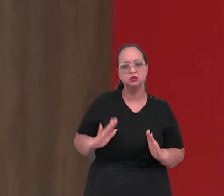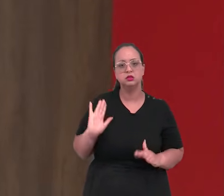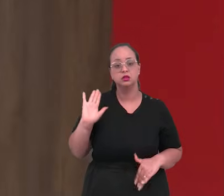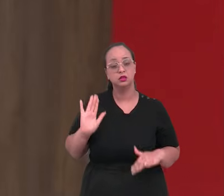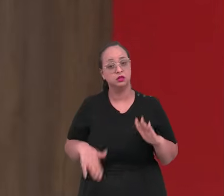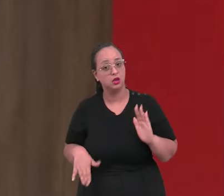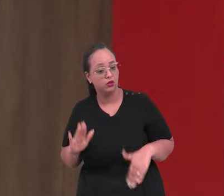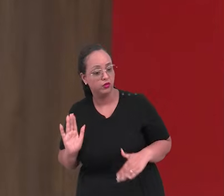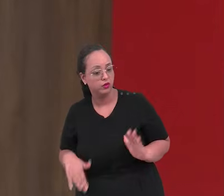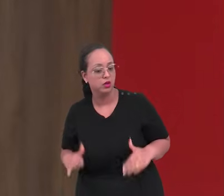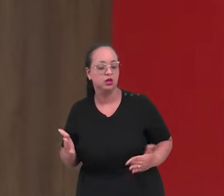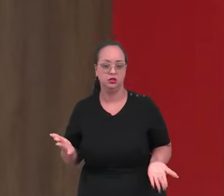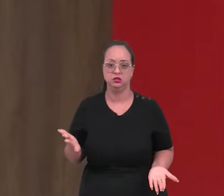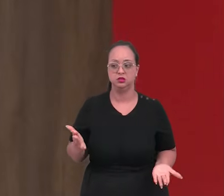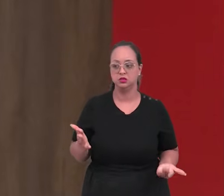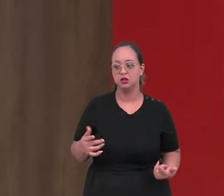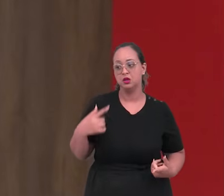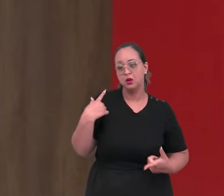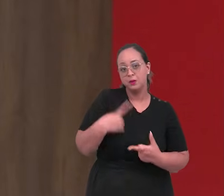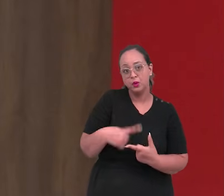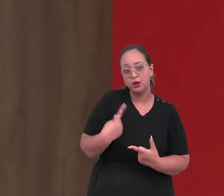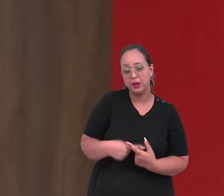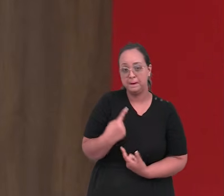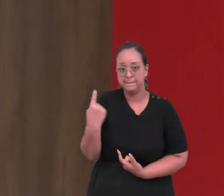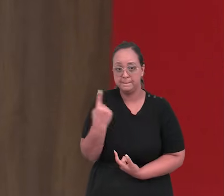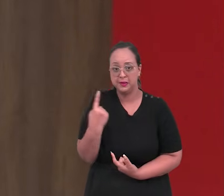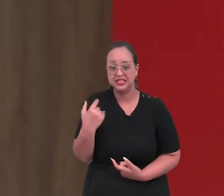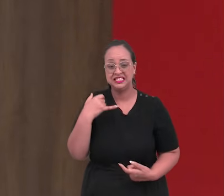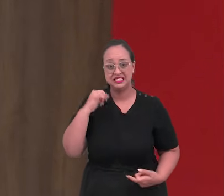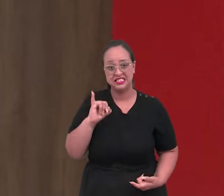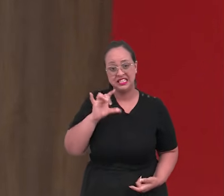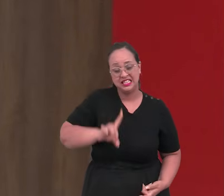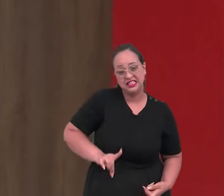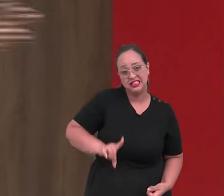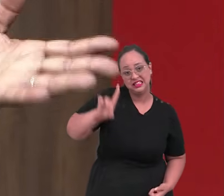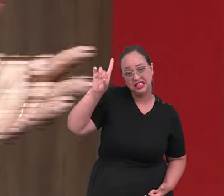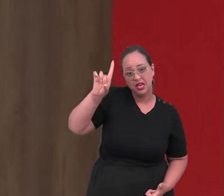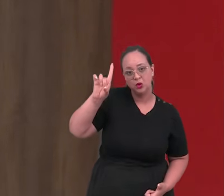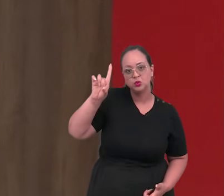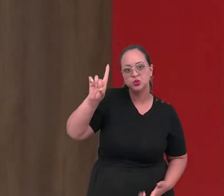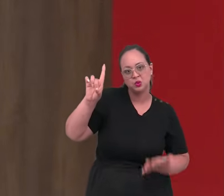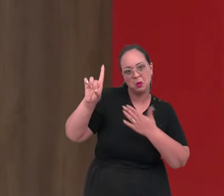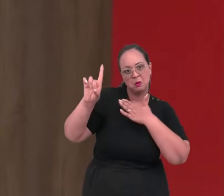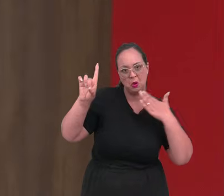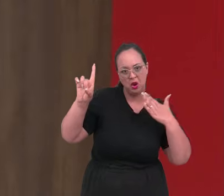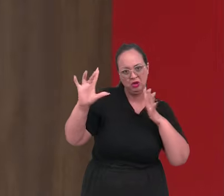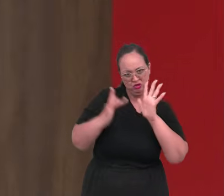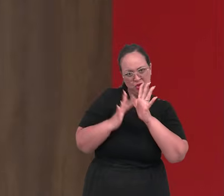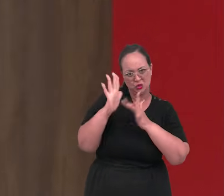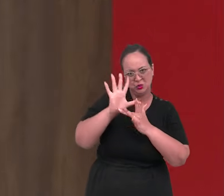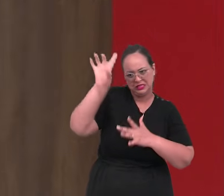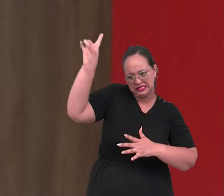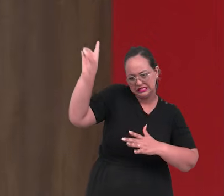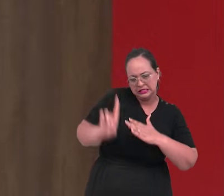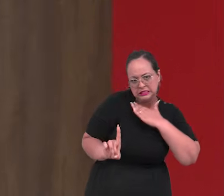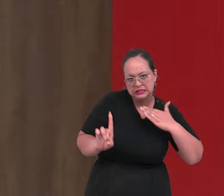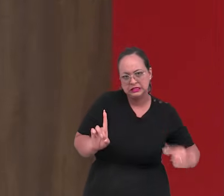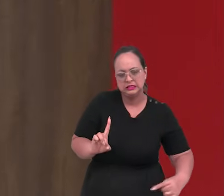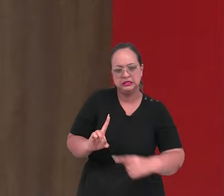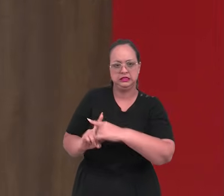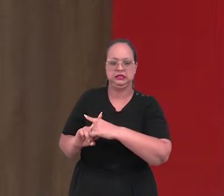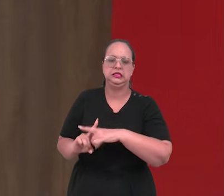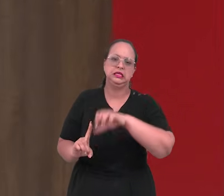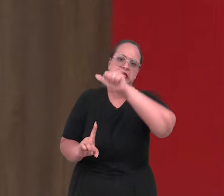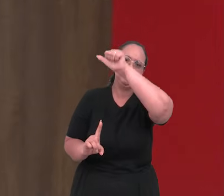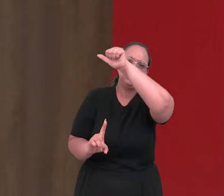eleição incondicional, que o Calvino falava. O terceiro é a expiação universal, se Jesus morreu por todos, não é só por alguns.